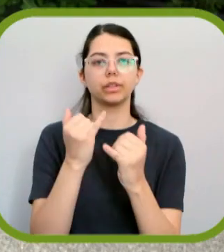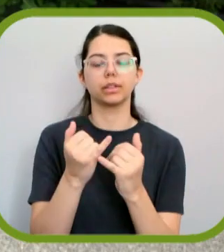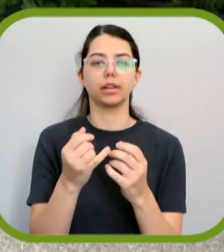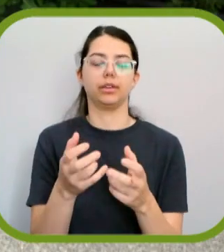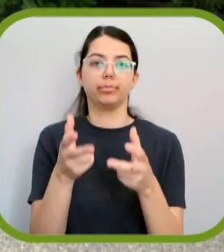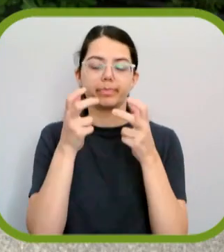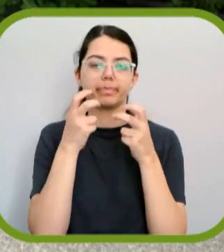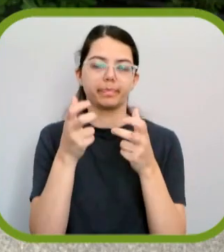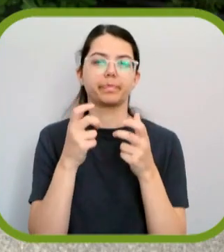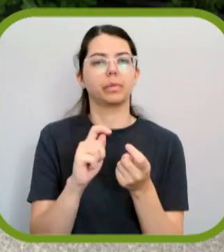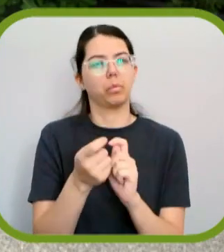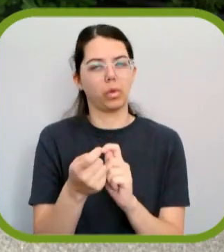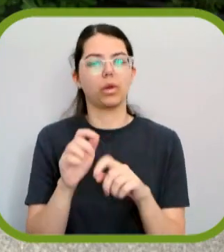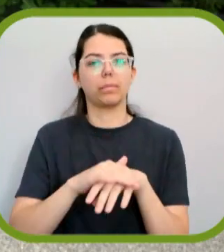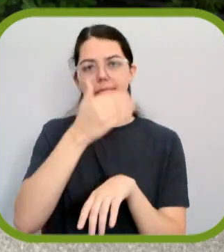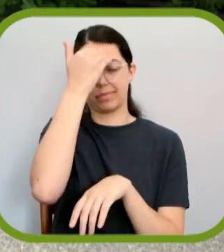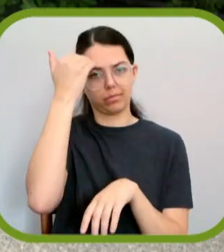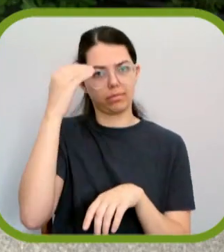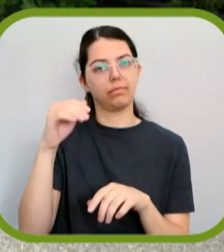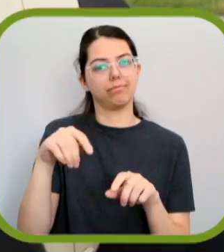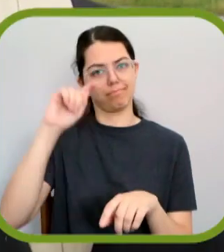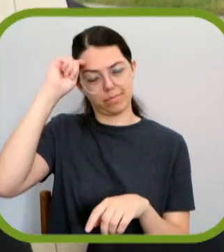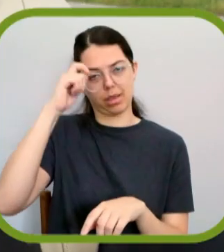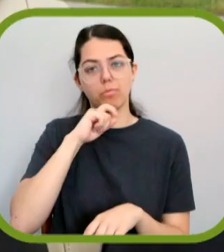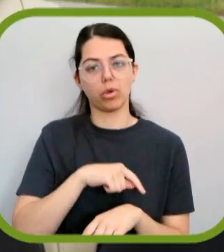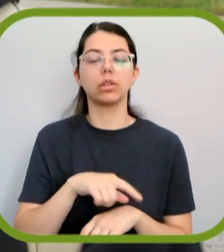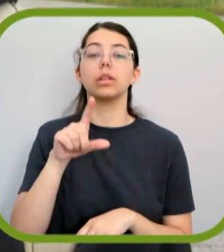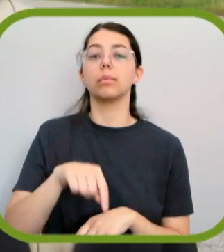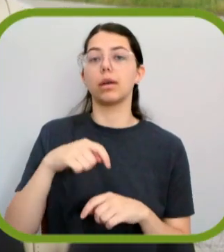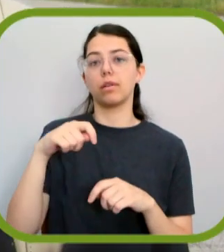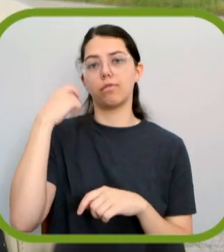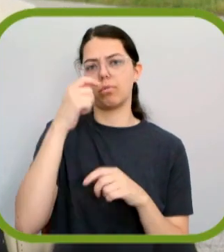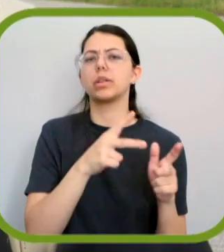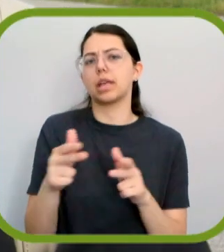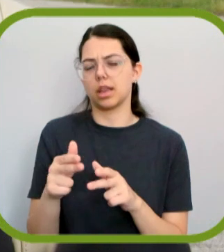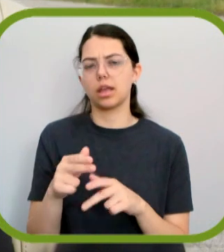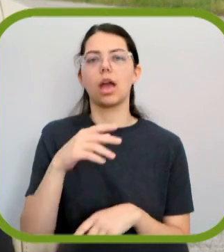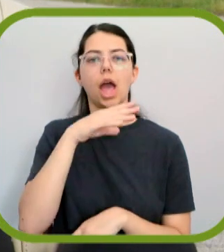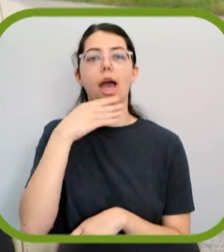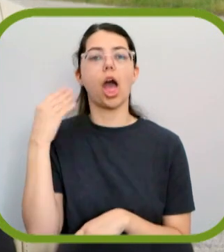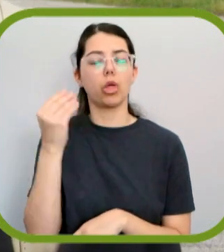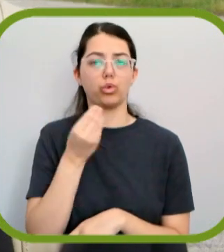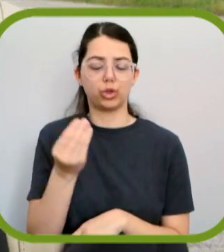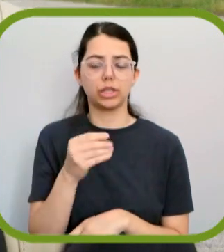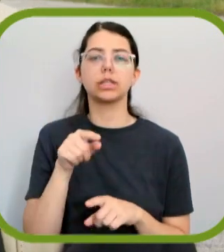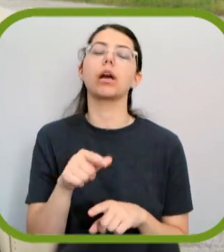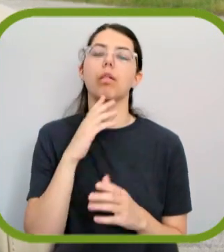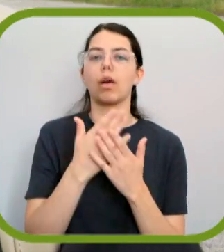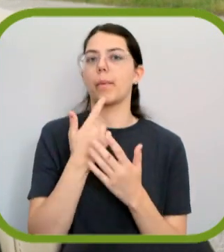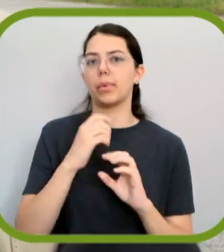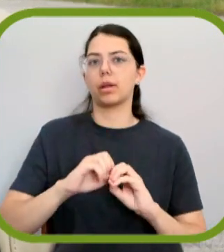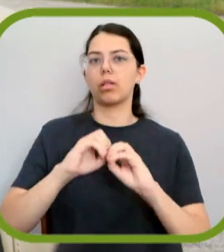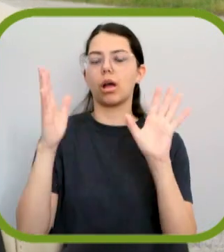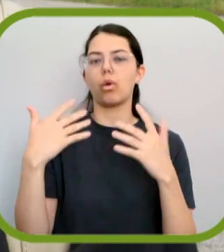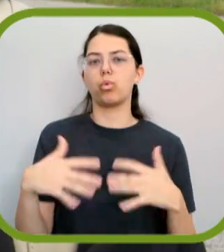da exposição das redes sociais, porque pode ser também muito mau para a saúde mental. Ainda por cima agora, por causa daquele novo filme da série da adolescência, acho que